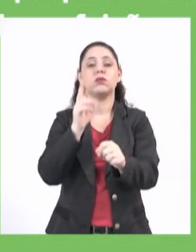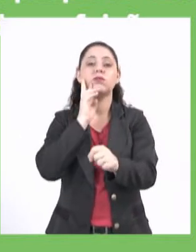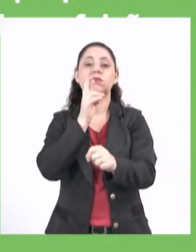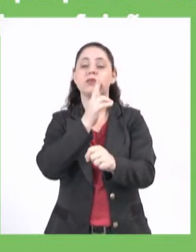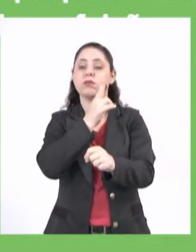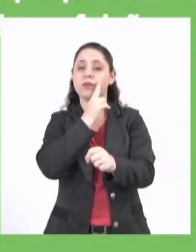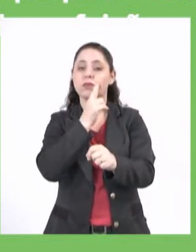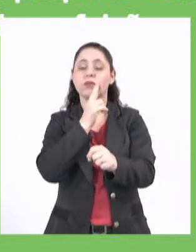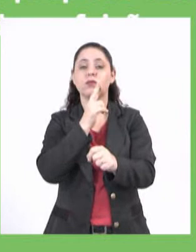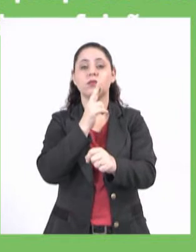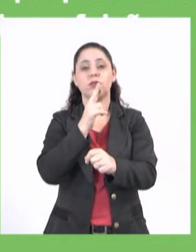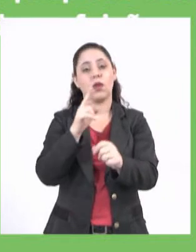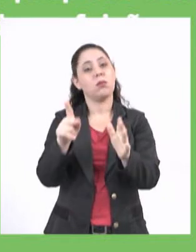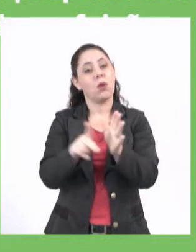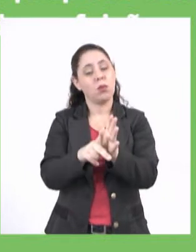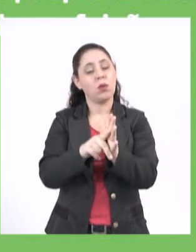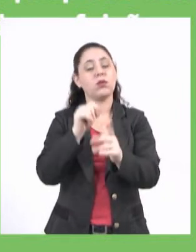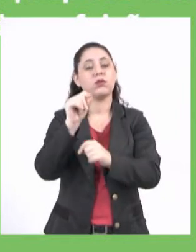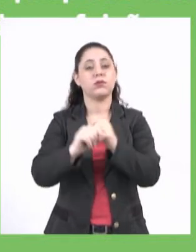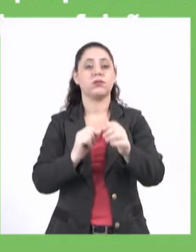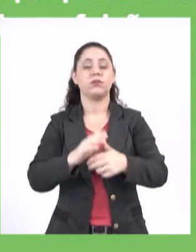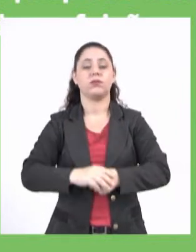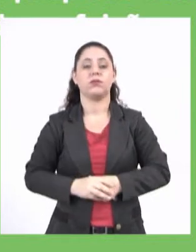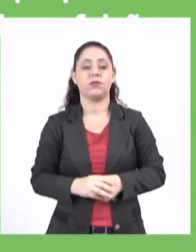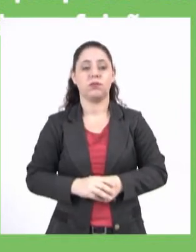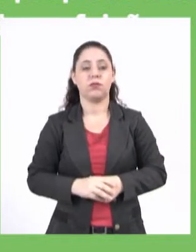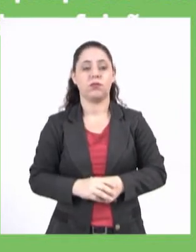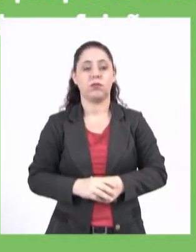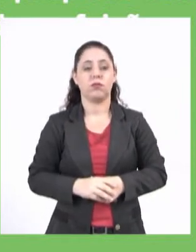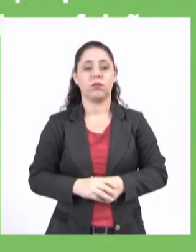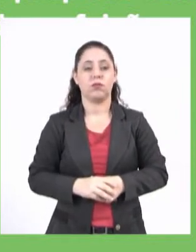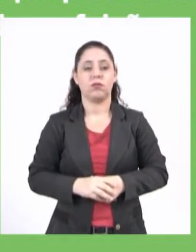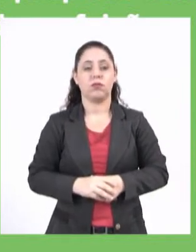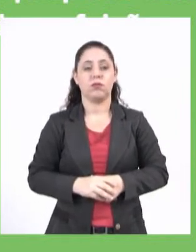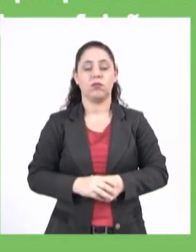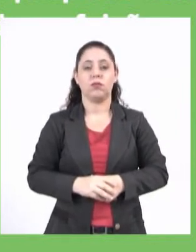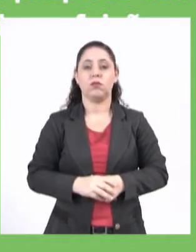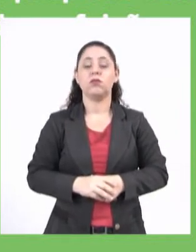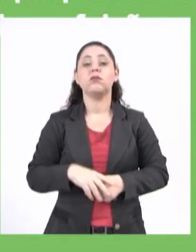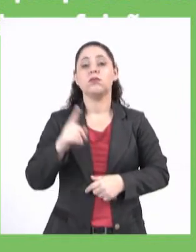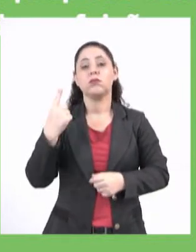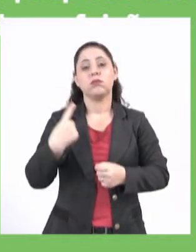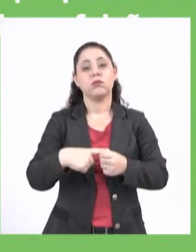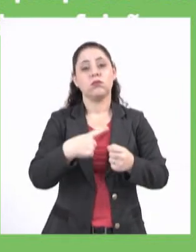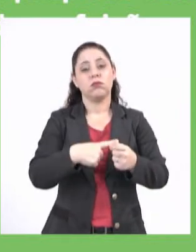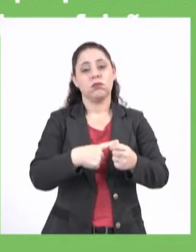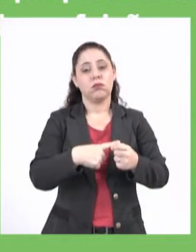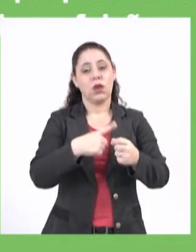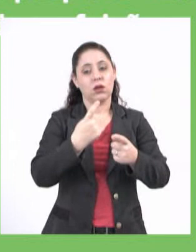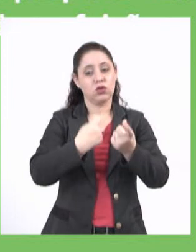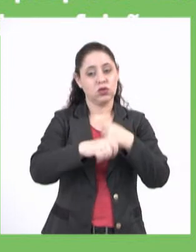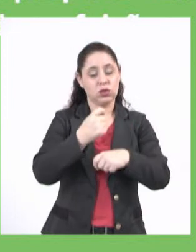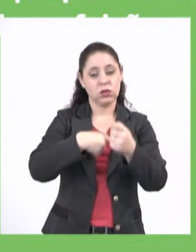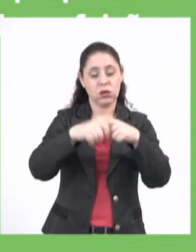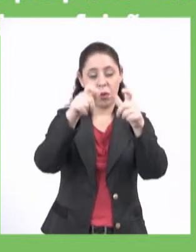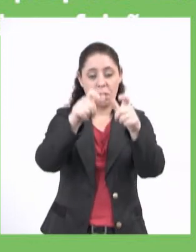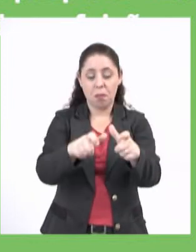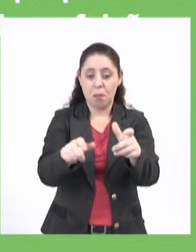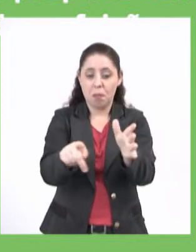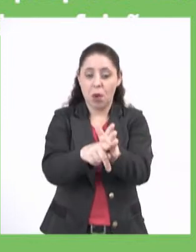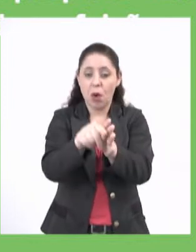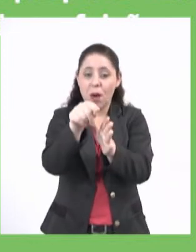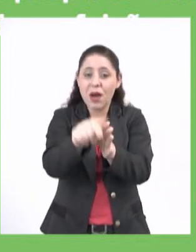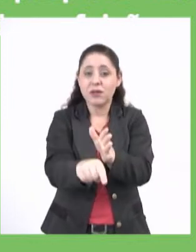para o funcionamento do restaurante popular. E ao município caberia a gestão local, né? Que é